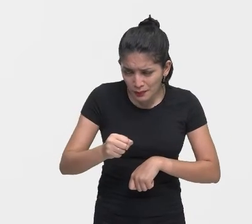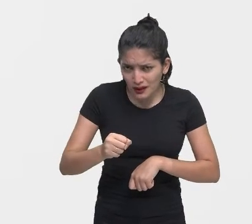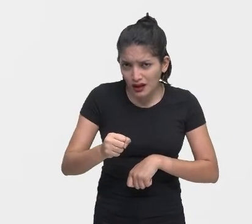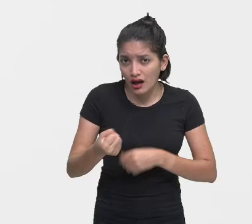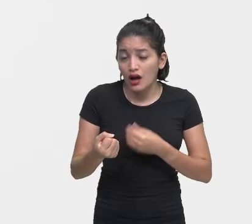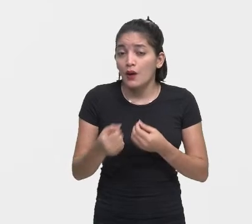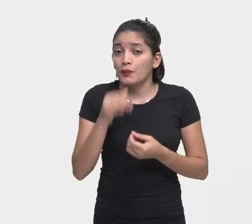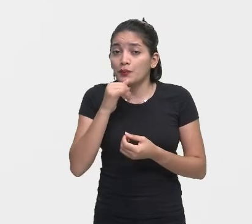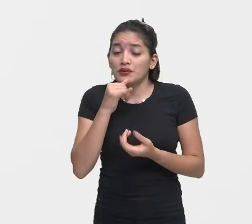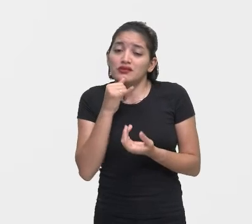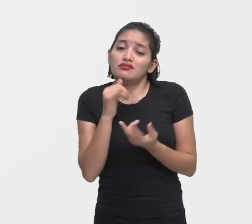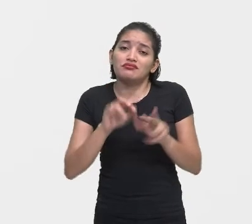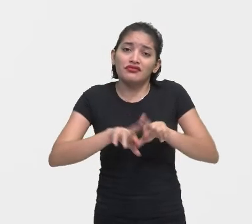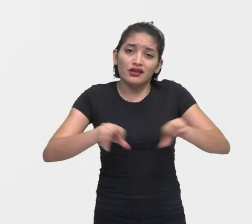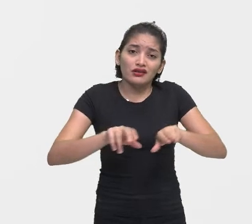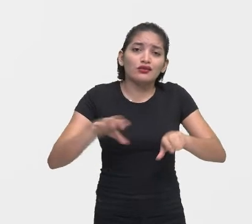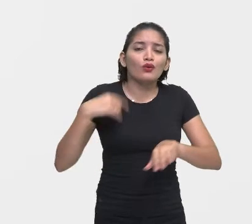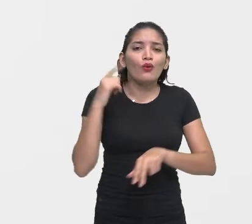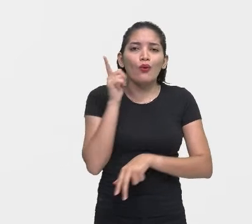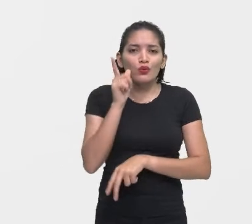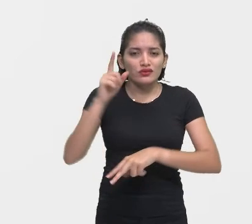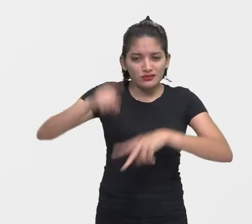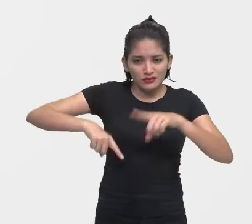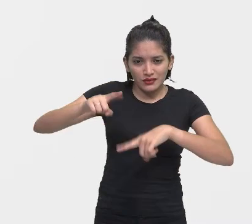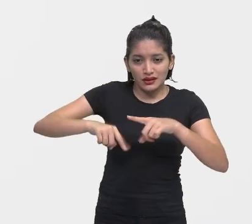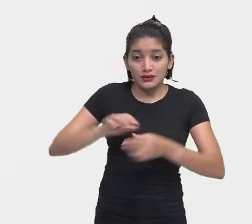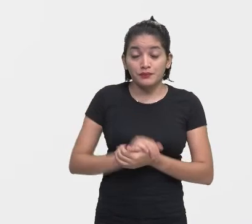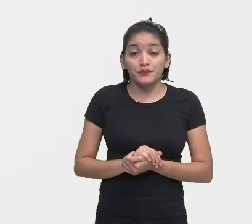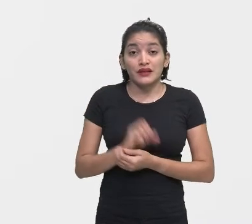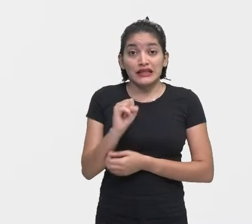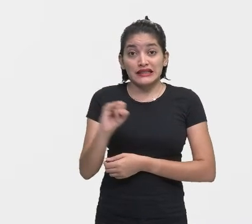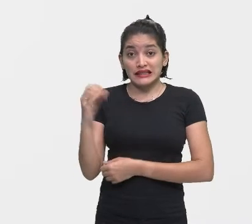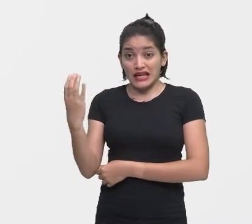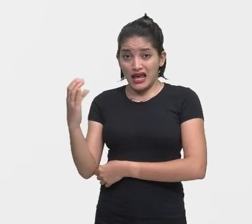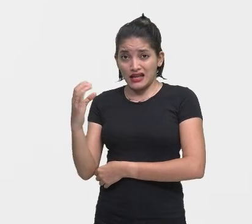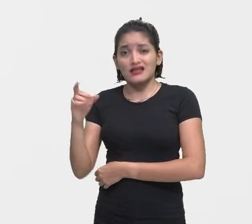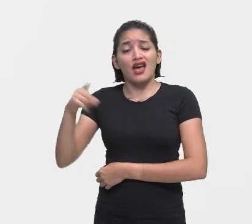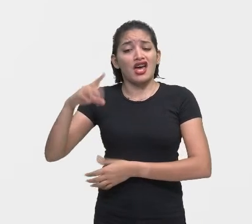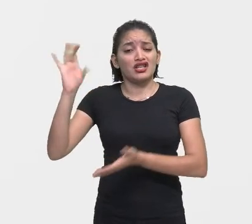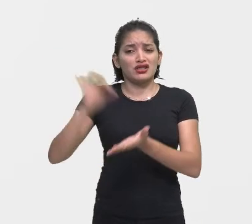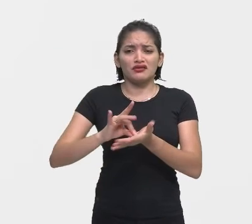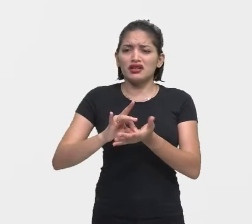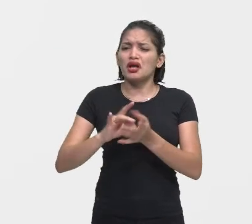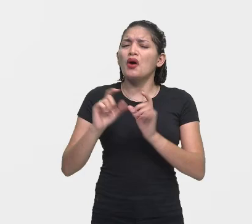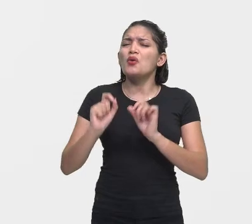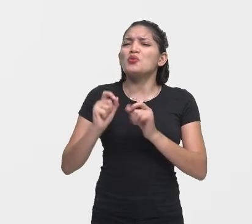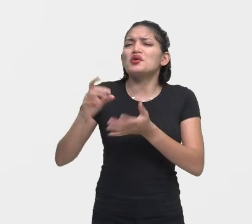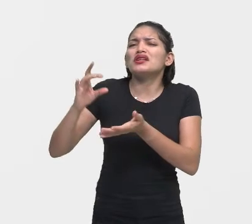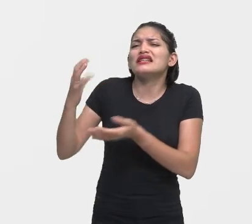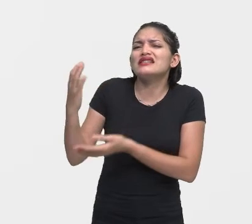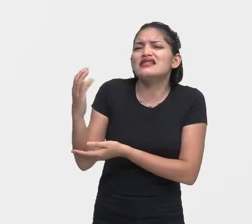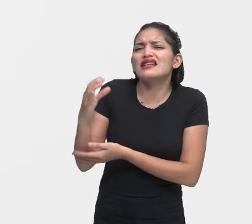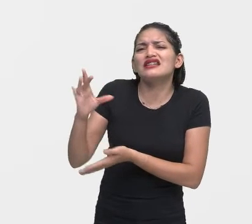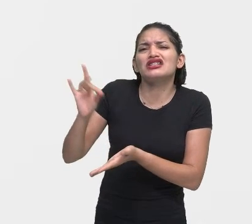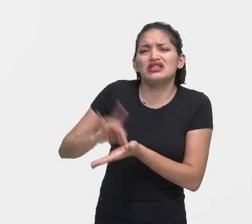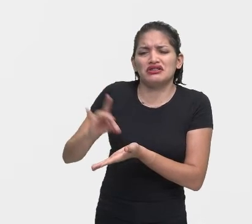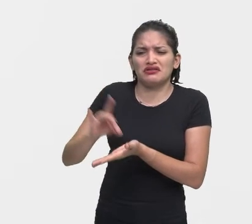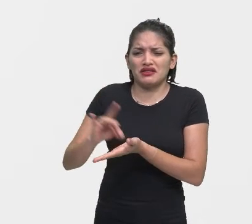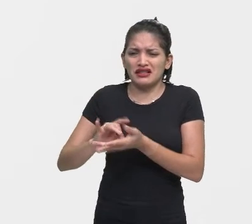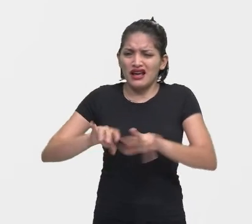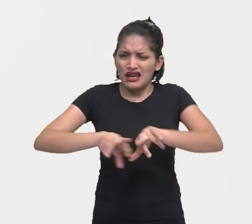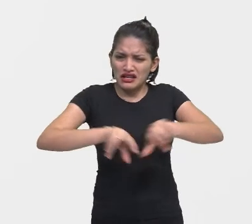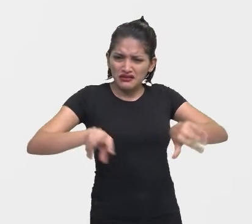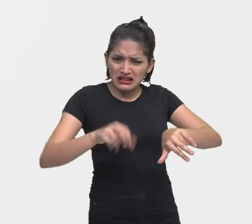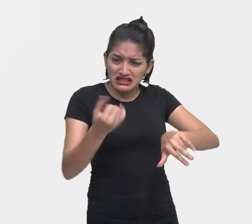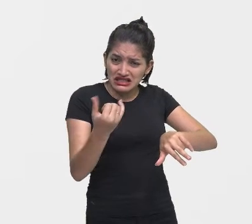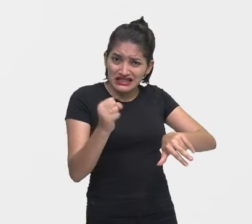como nas coisas. Se a ciência quer ser verdadeira, que ciência mais verdadeira que a das coisas